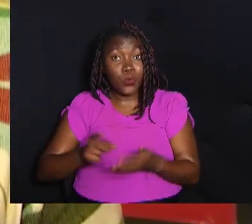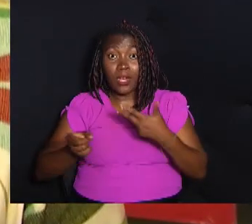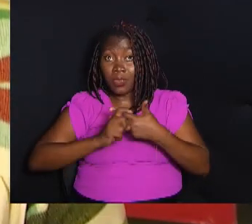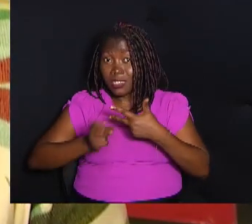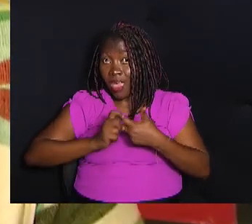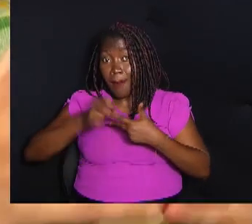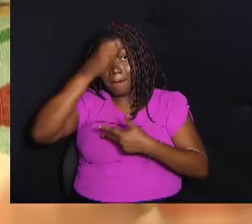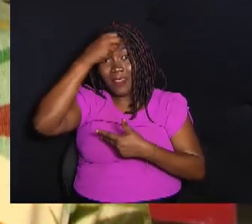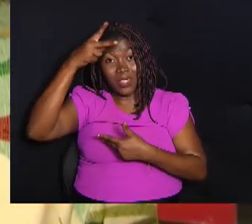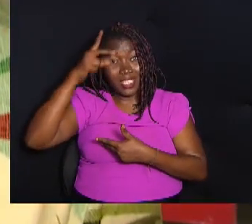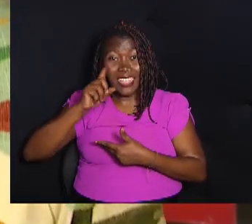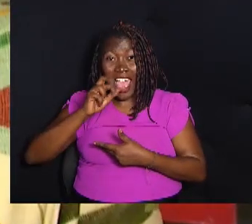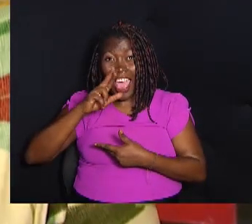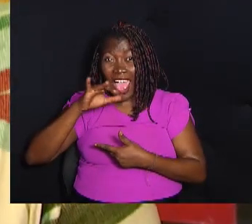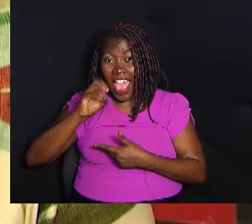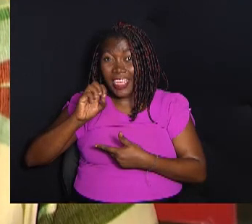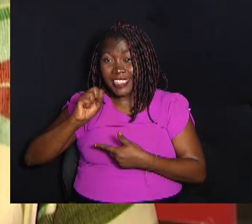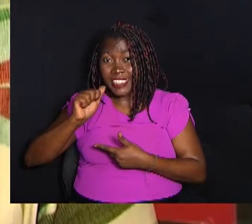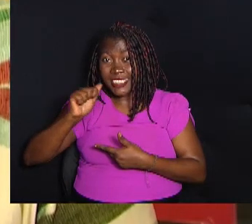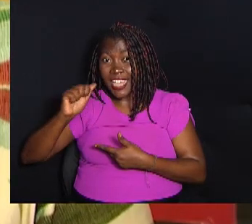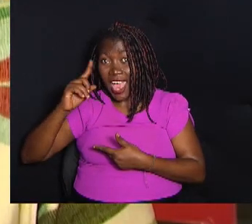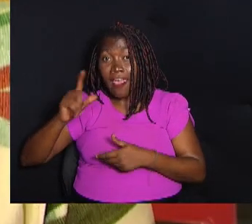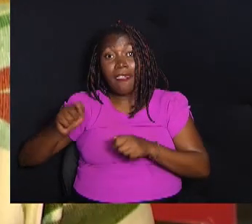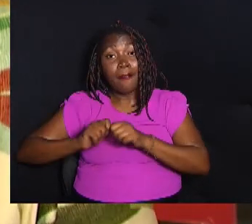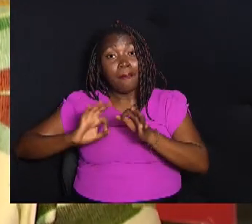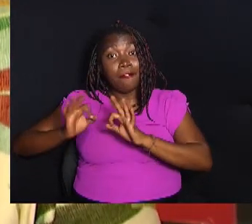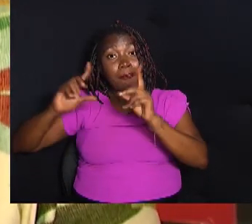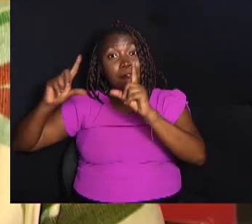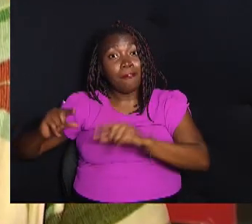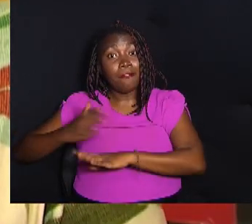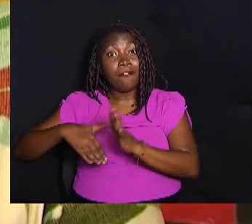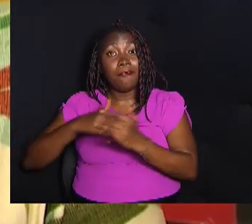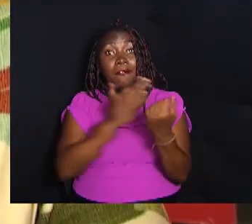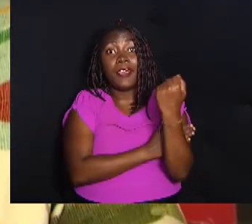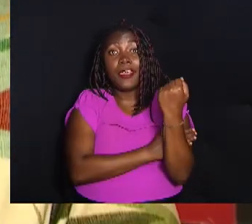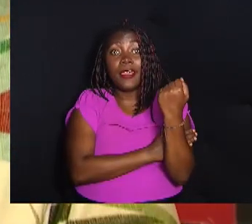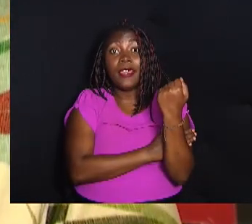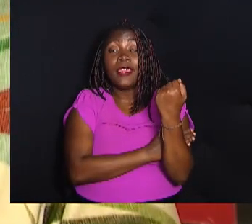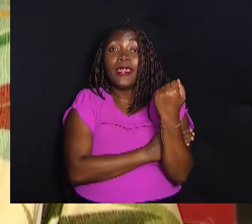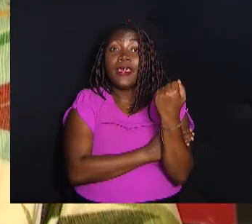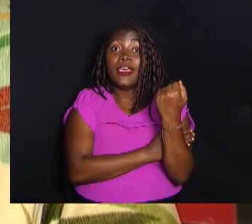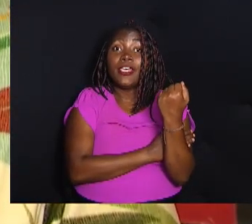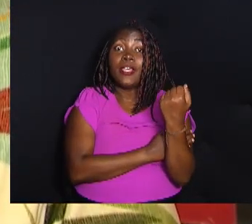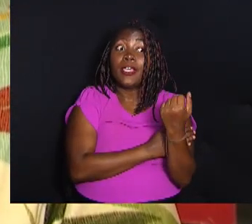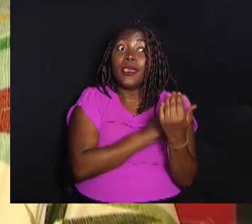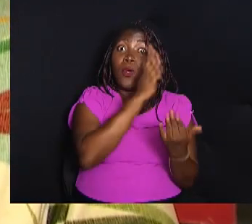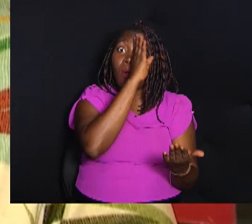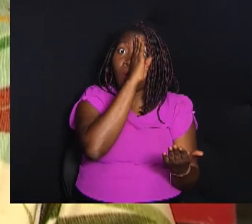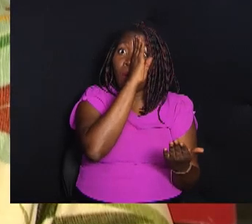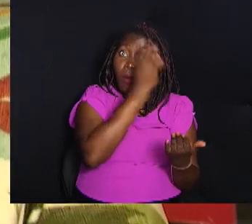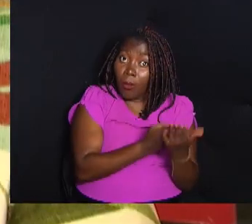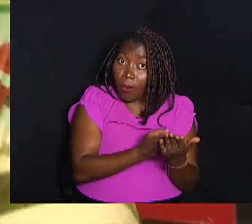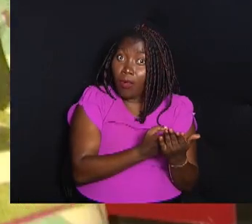prefeitura daro sad Faz fez essa redução orçamentária em todas as pastas em alguma medida já contando que